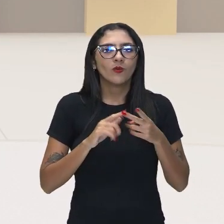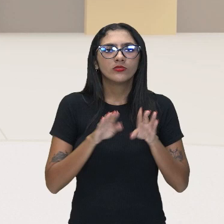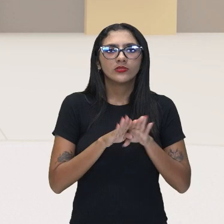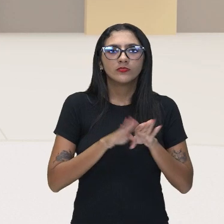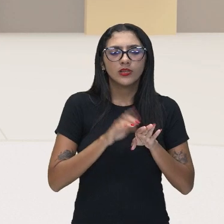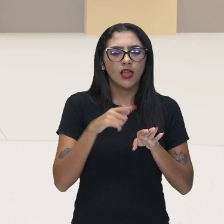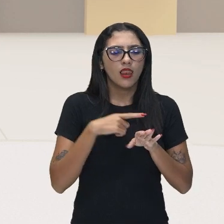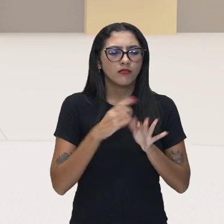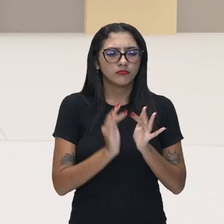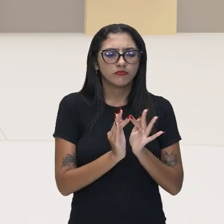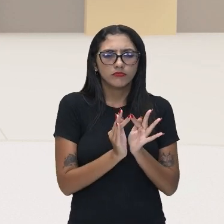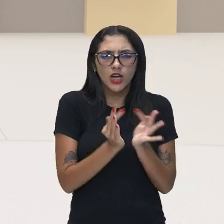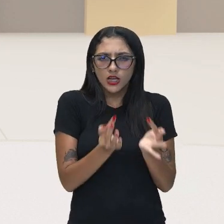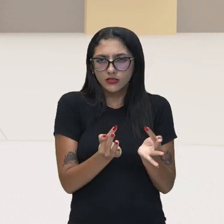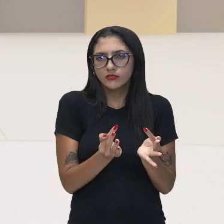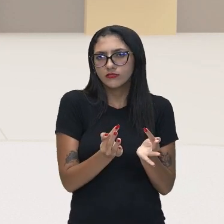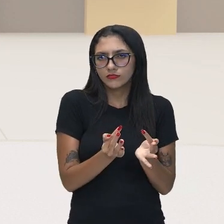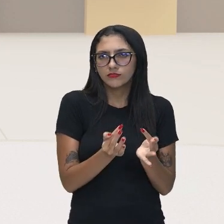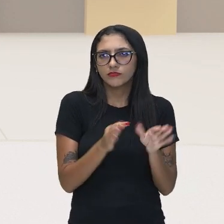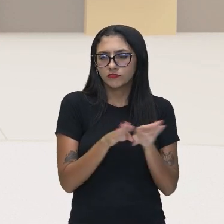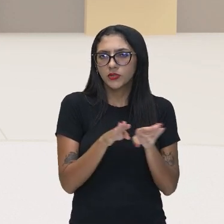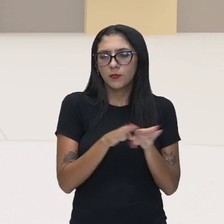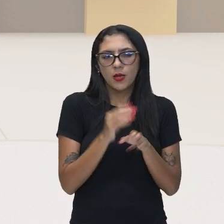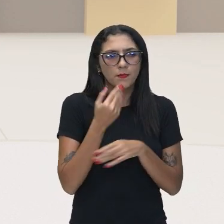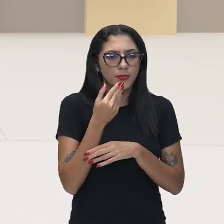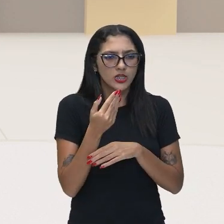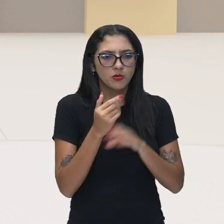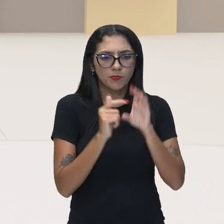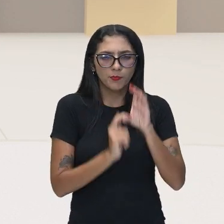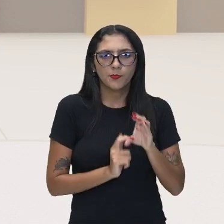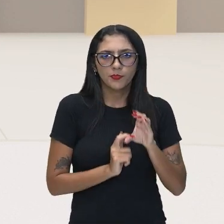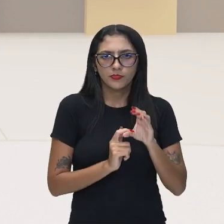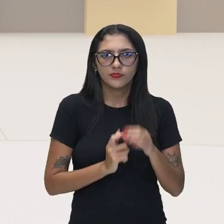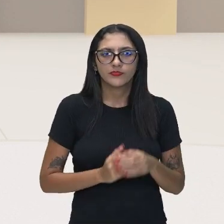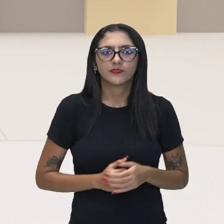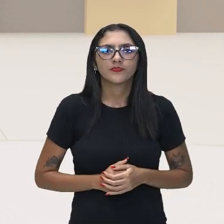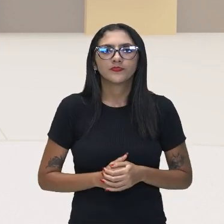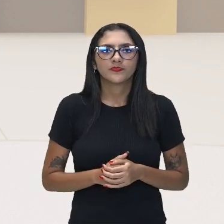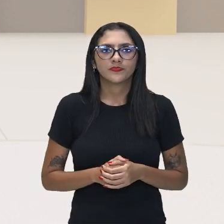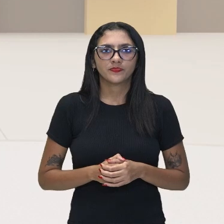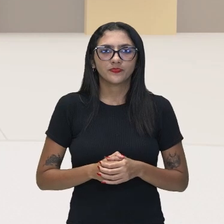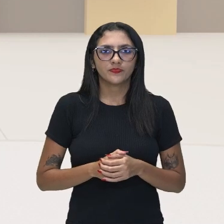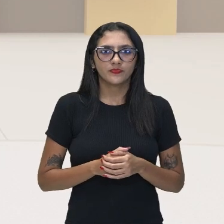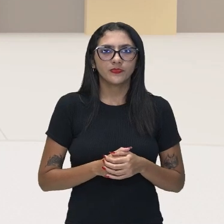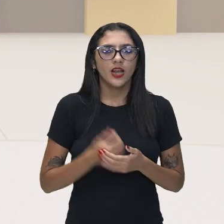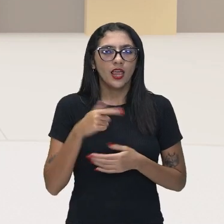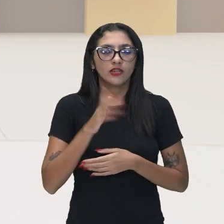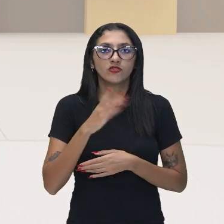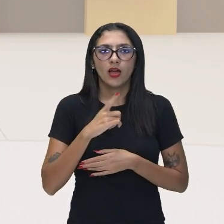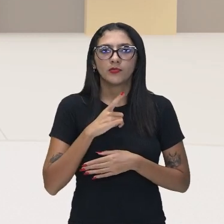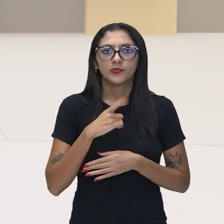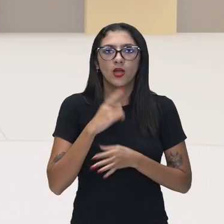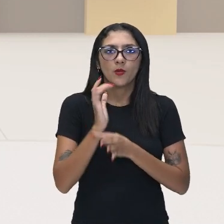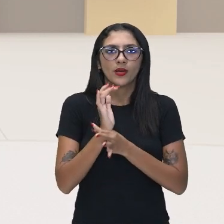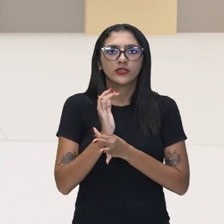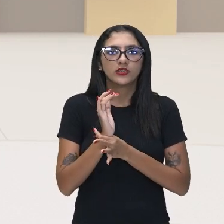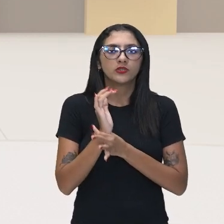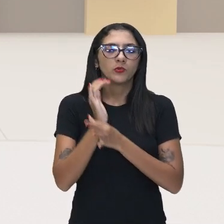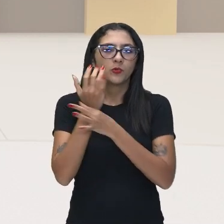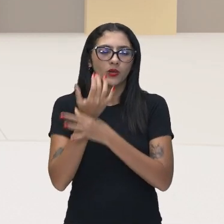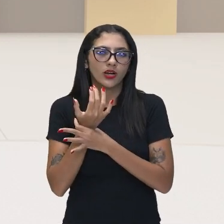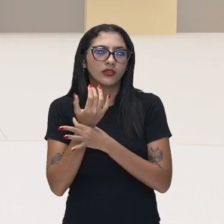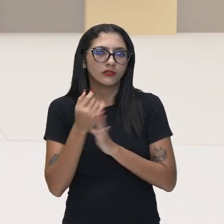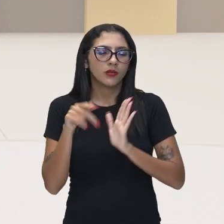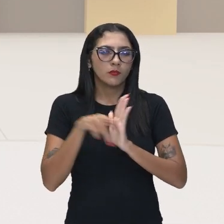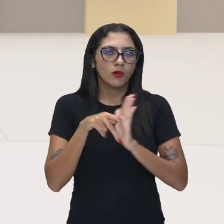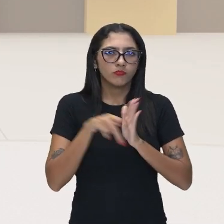contratação mais simples, ok? Exatamente pelo fato de que você tem ali uma garantia que já vem descontado no